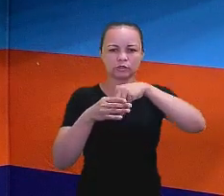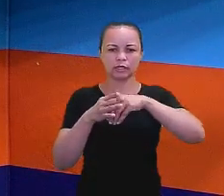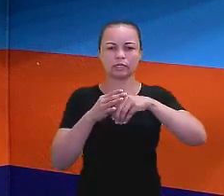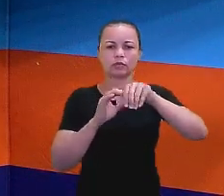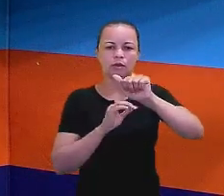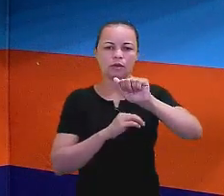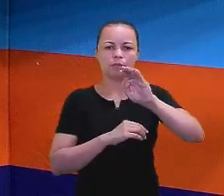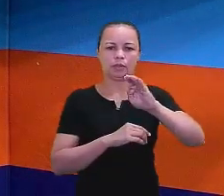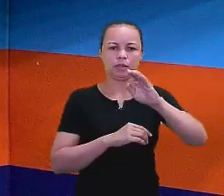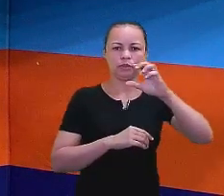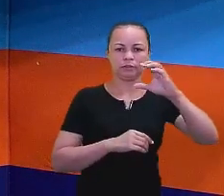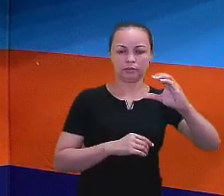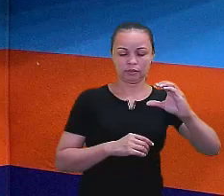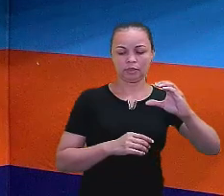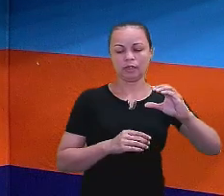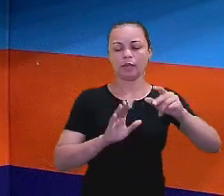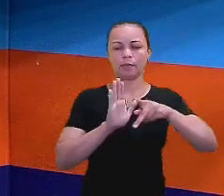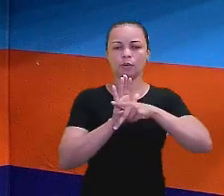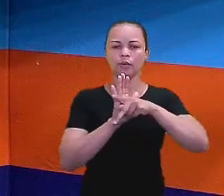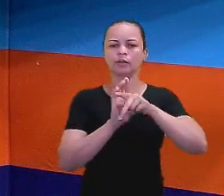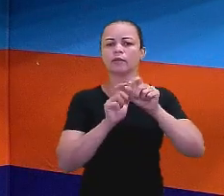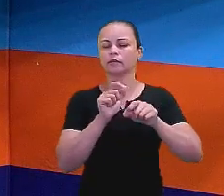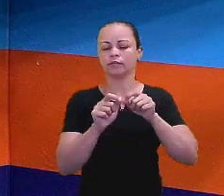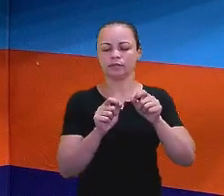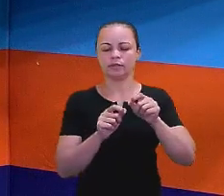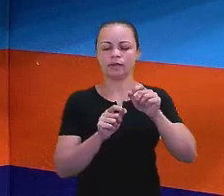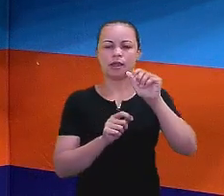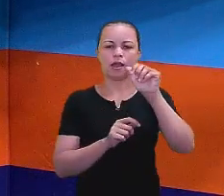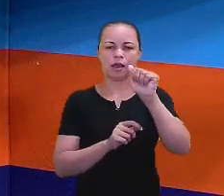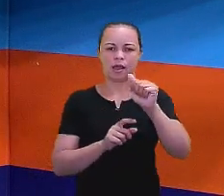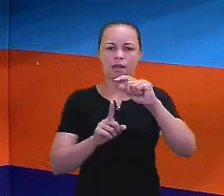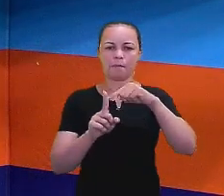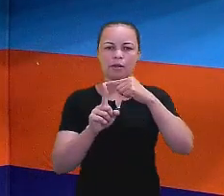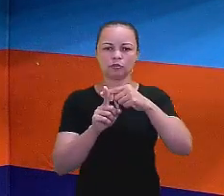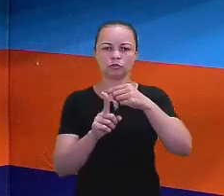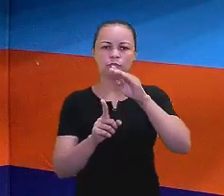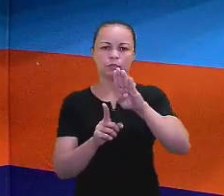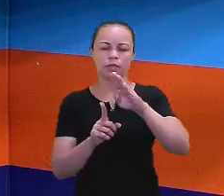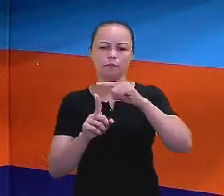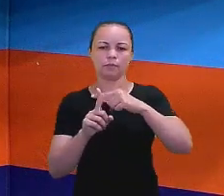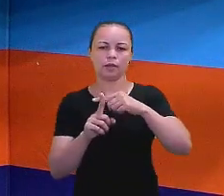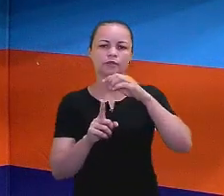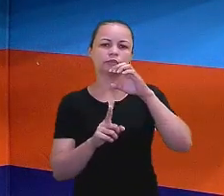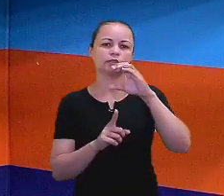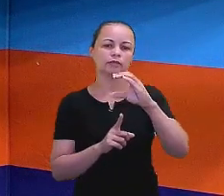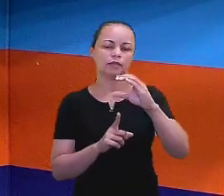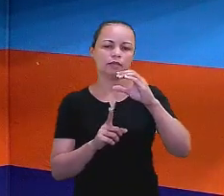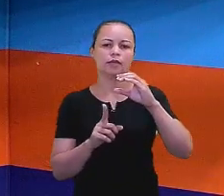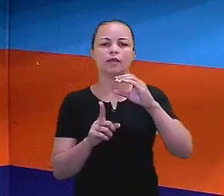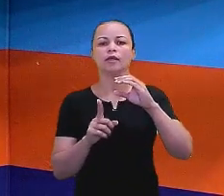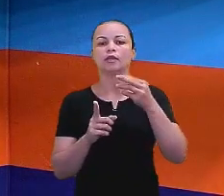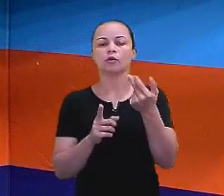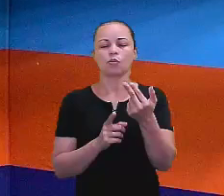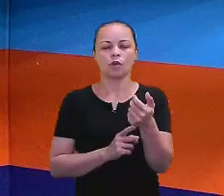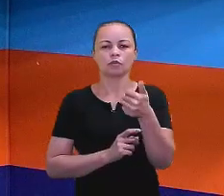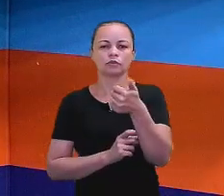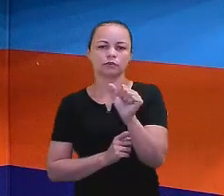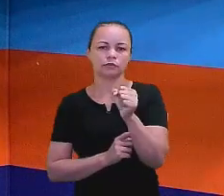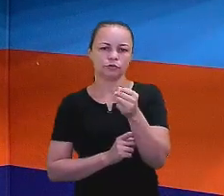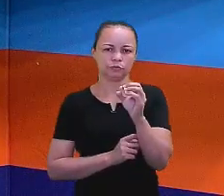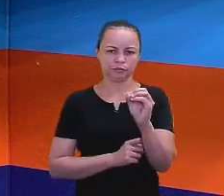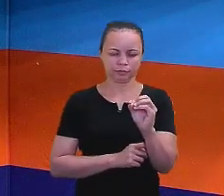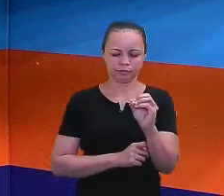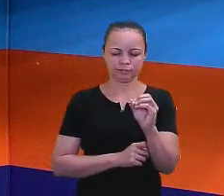C possui a seguinte propriedade: A mais B mais C igual a 180 graus, tá?